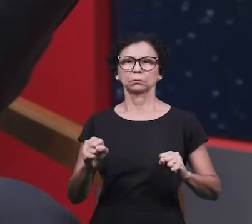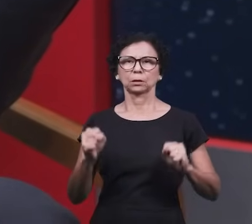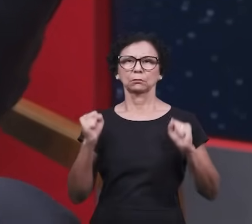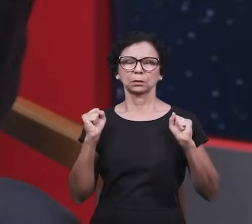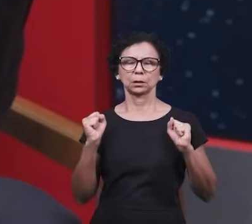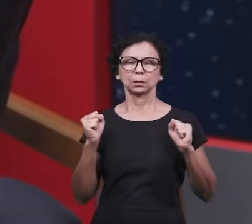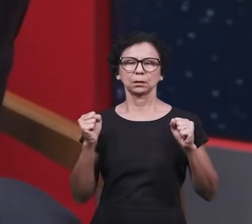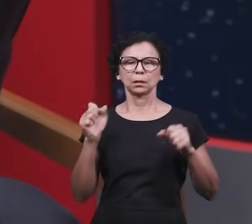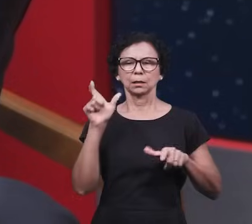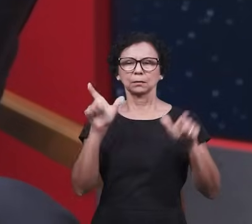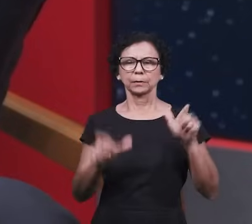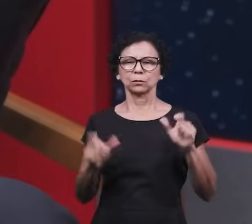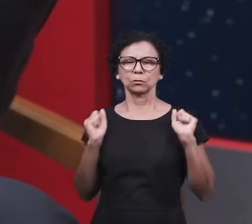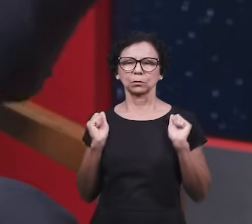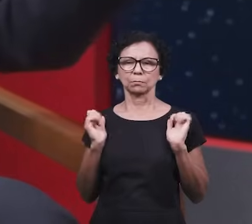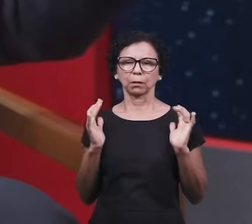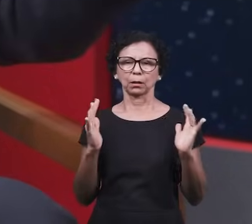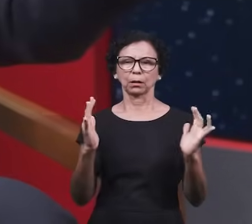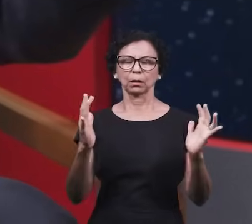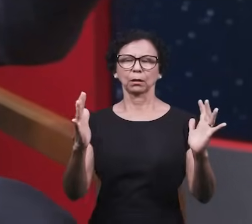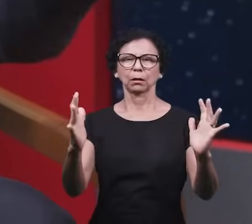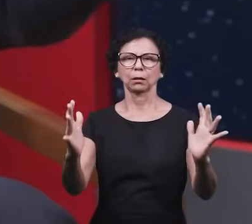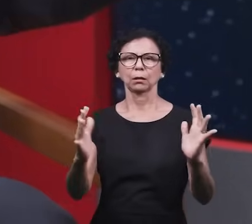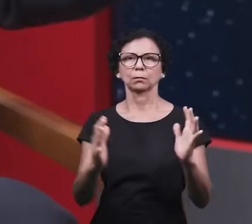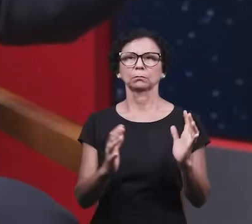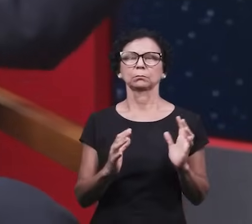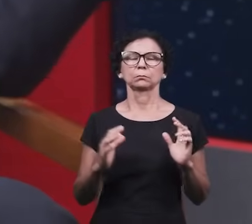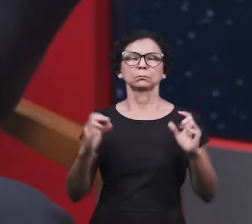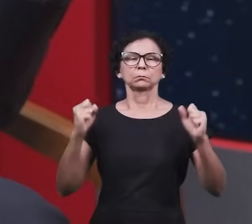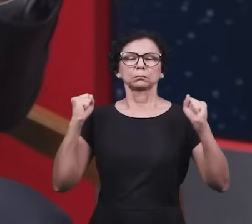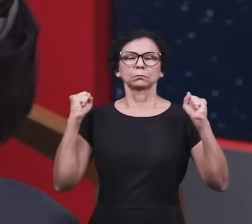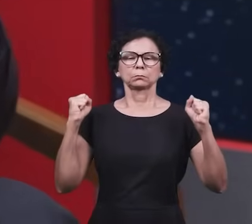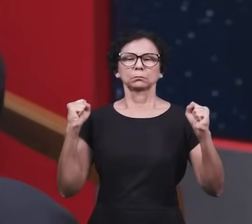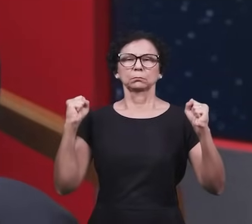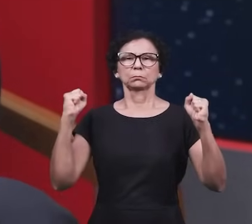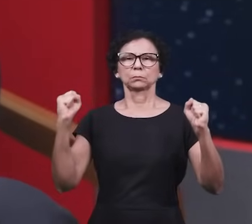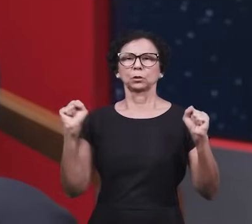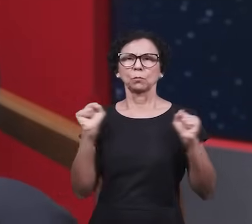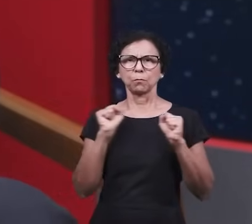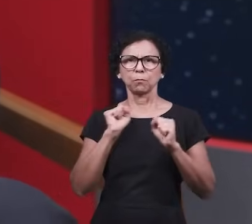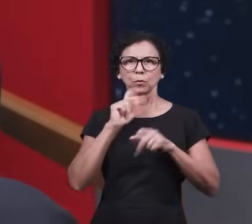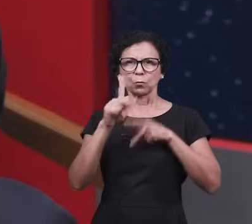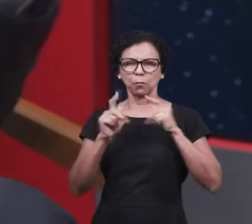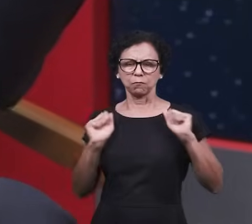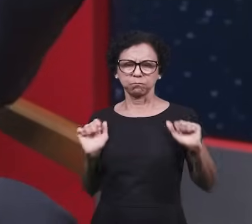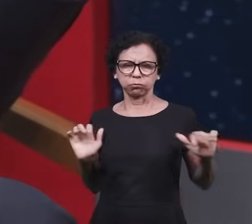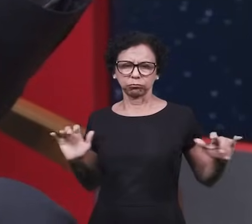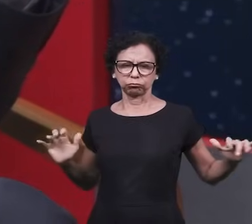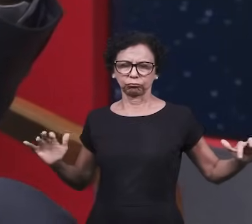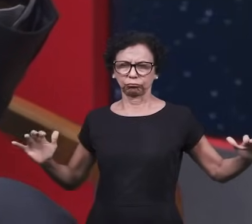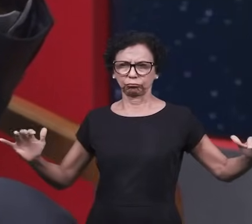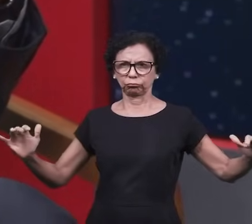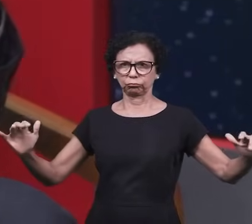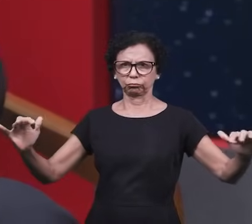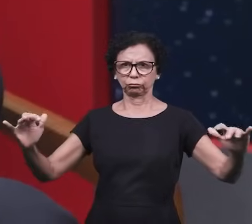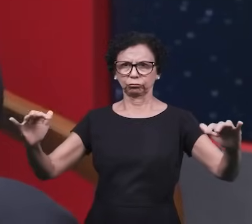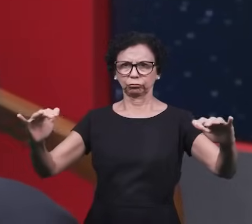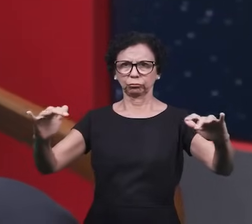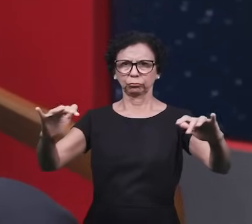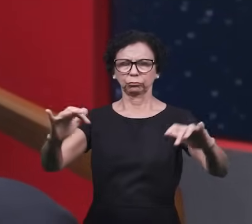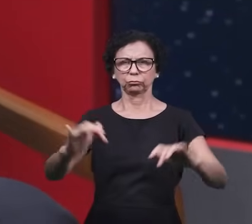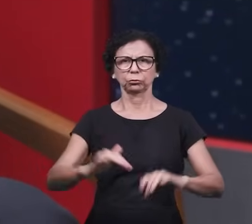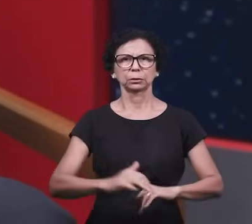caminhando até um destino. E aquele povo todo ao seu redor. Isso mostra profeticamente